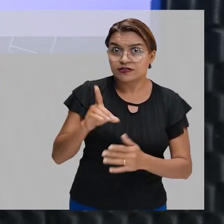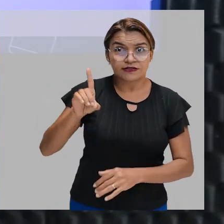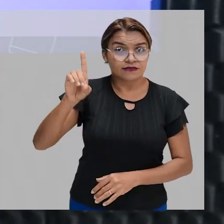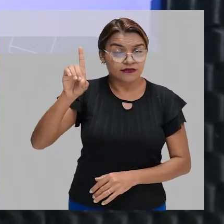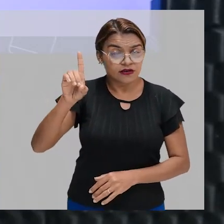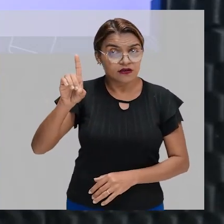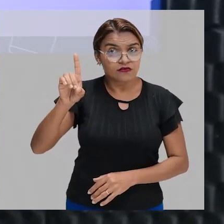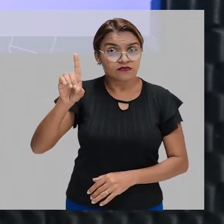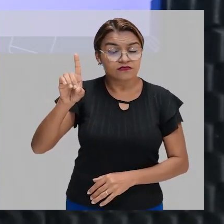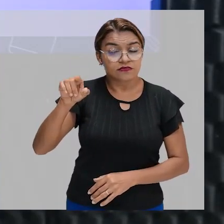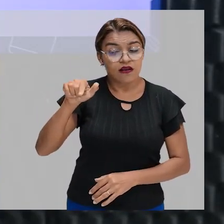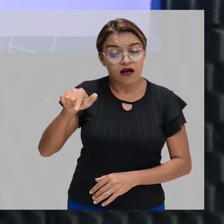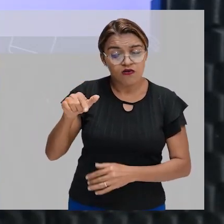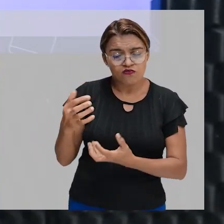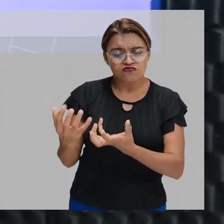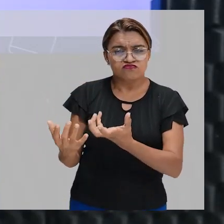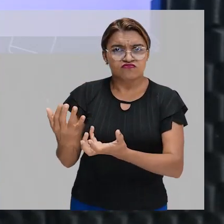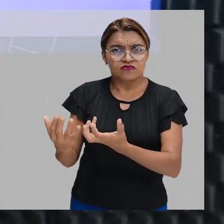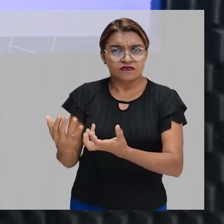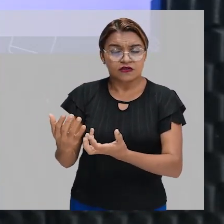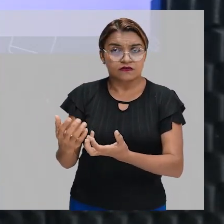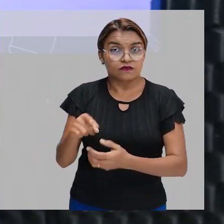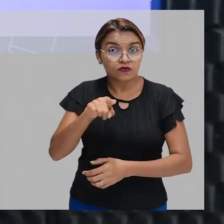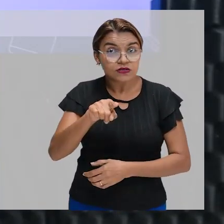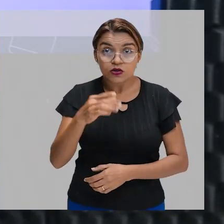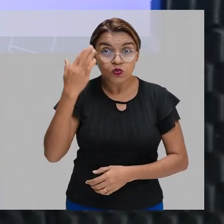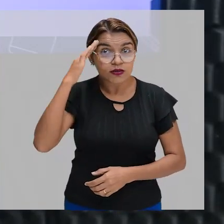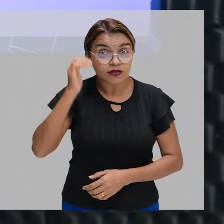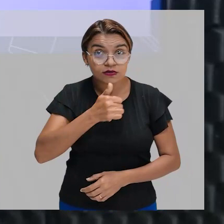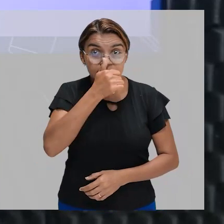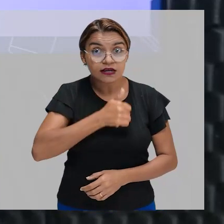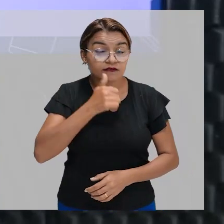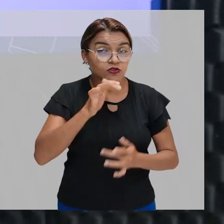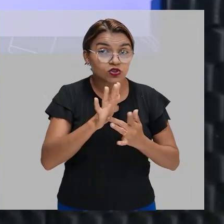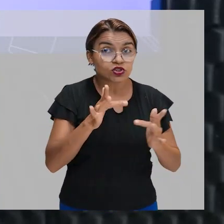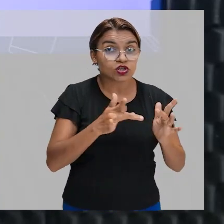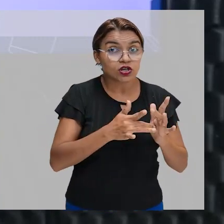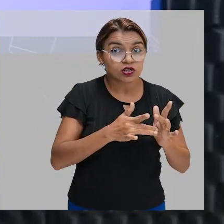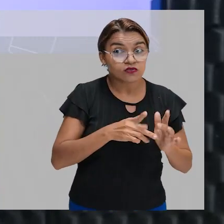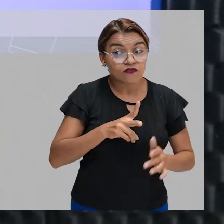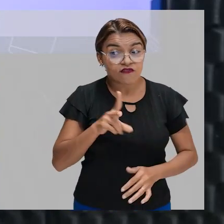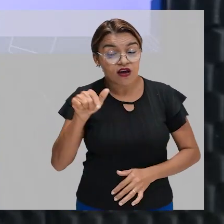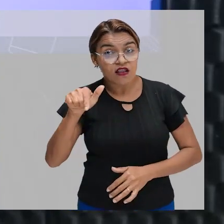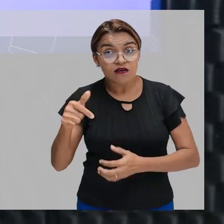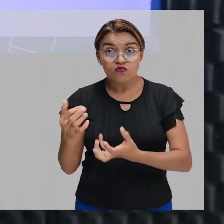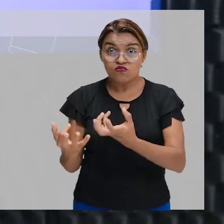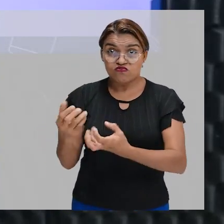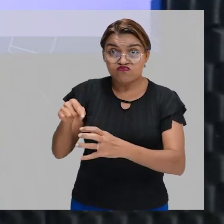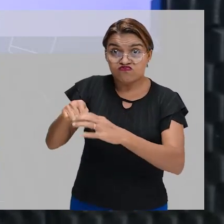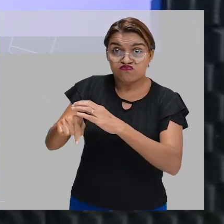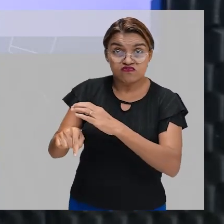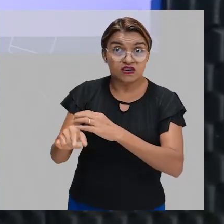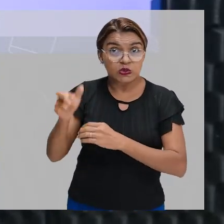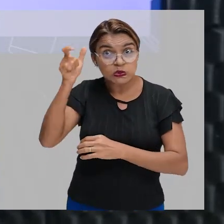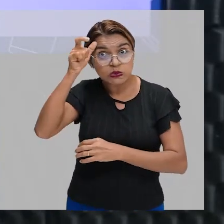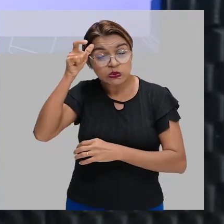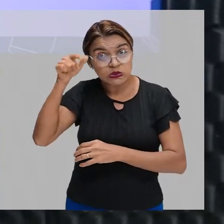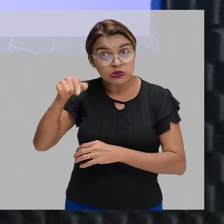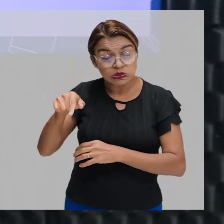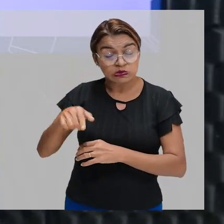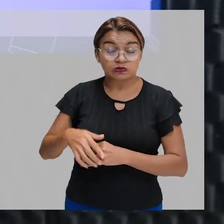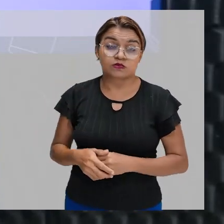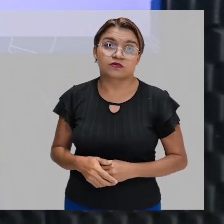de Deus né quem não entender o sacrifício de Jesus aí vai para este lugar que é um lugar muito ruim segundo